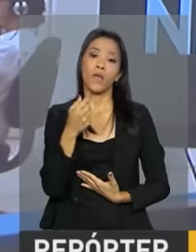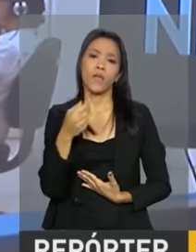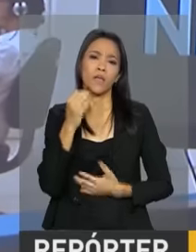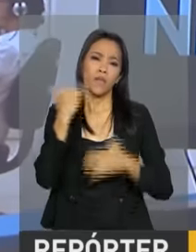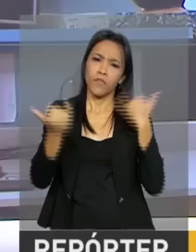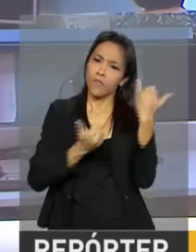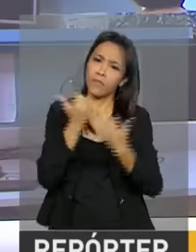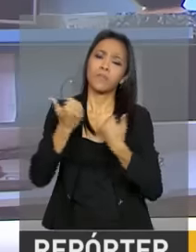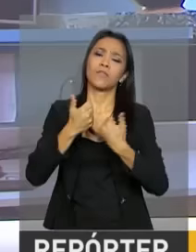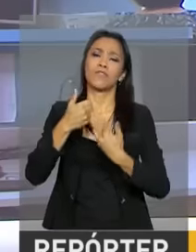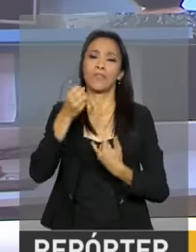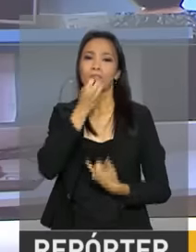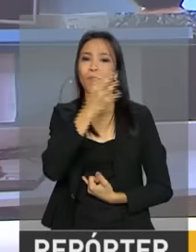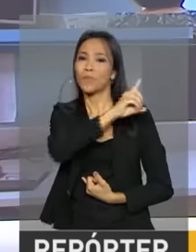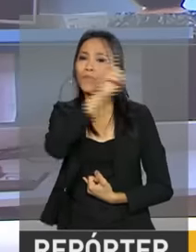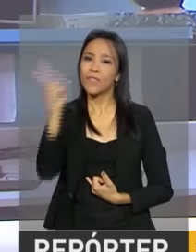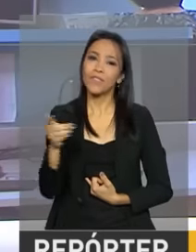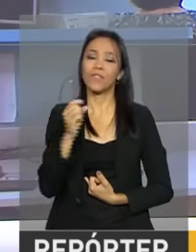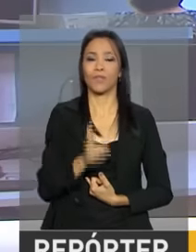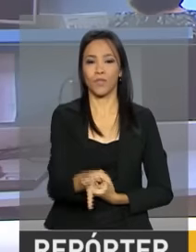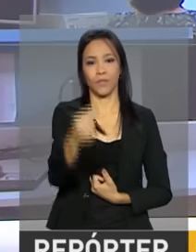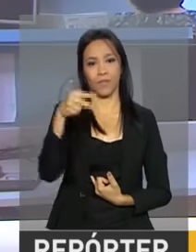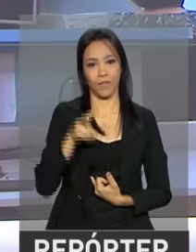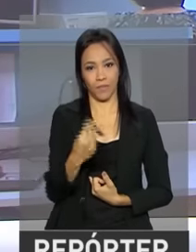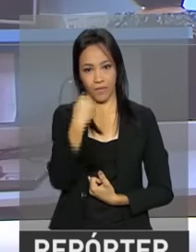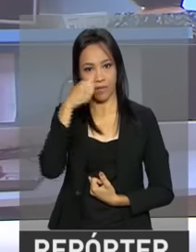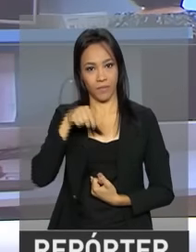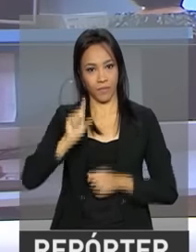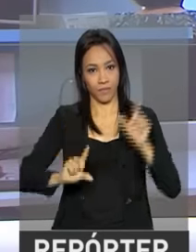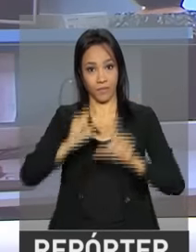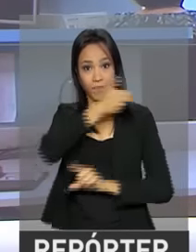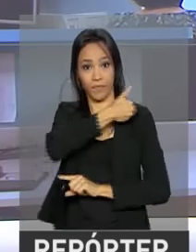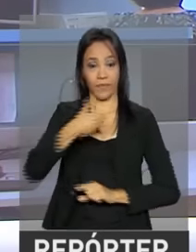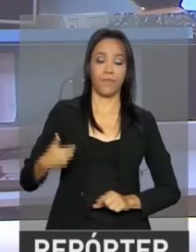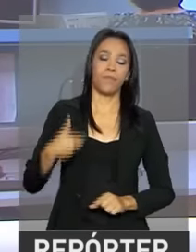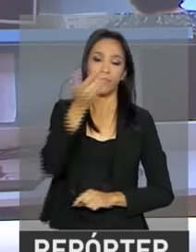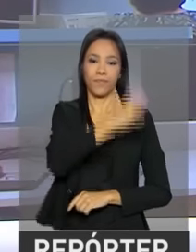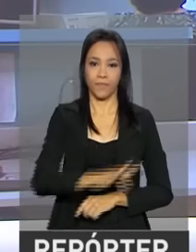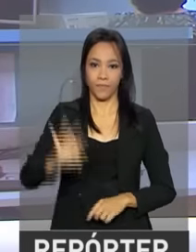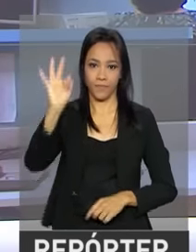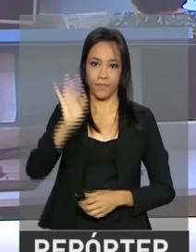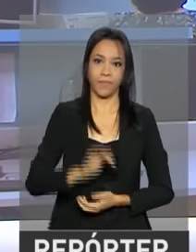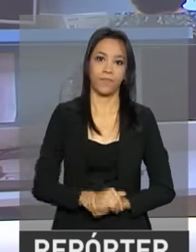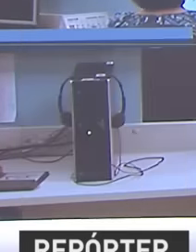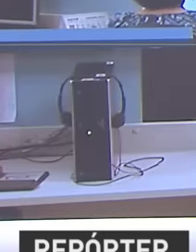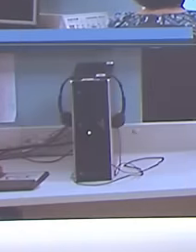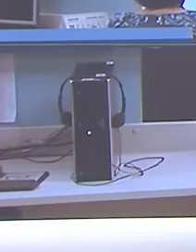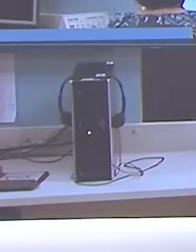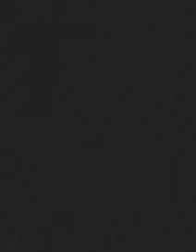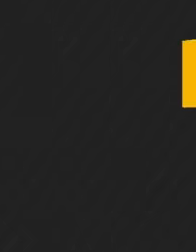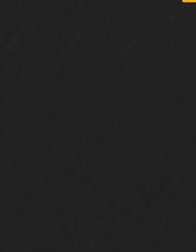redes sociais um bom dia para você e continue com a gente aqui na NBR a TV do Governo